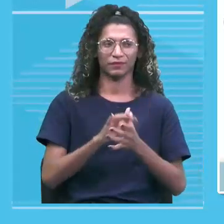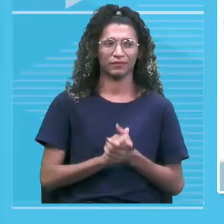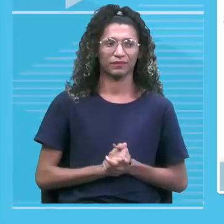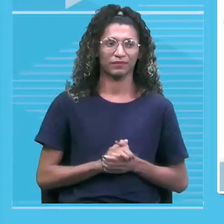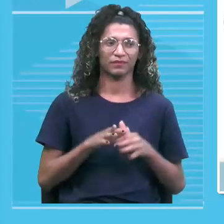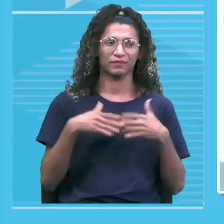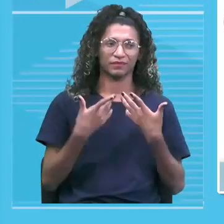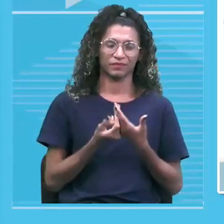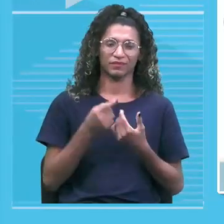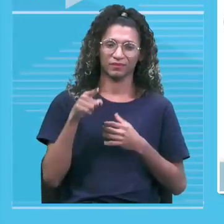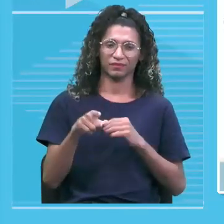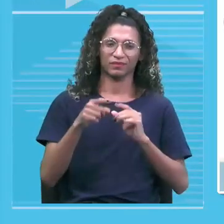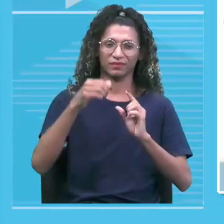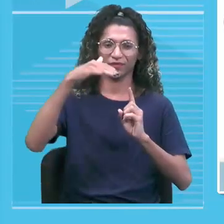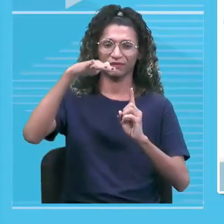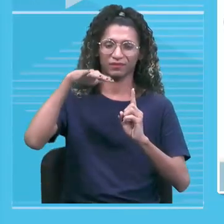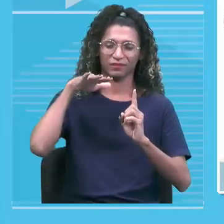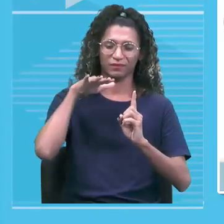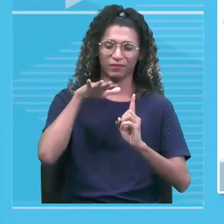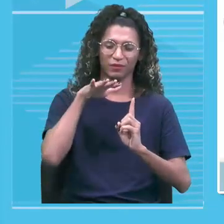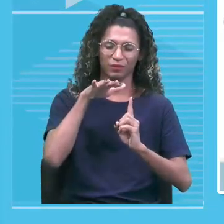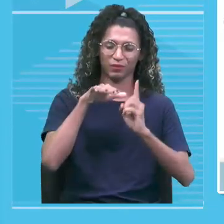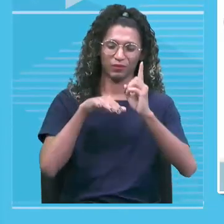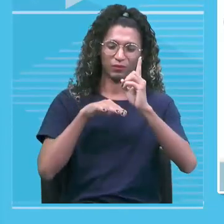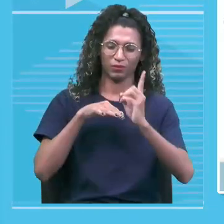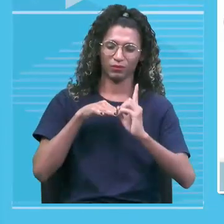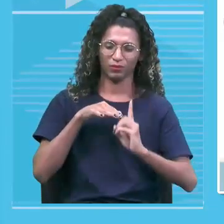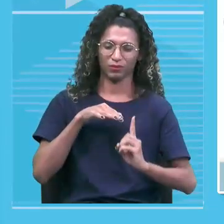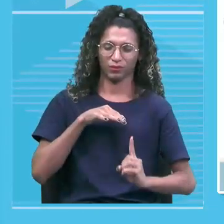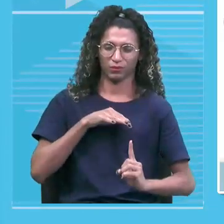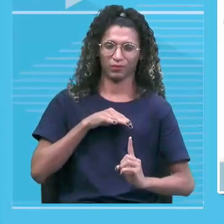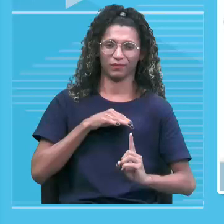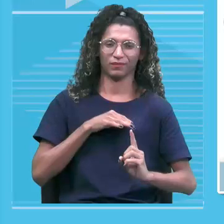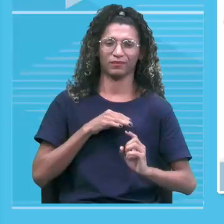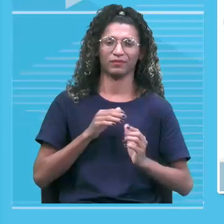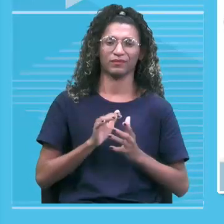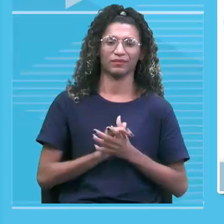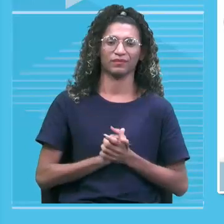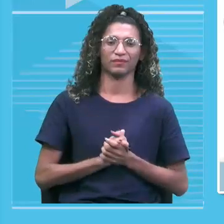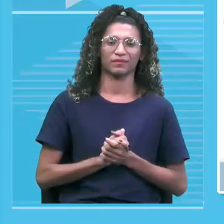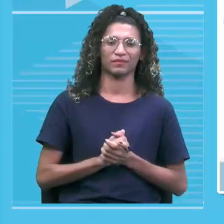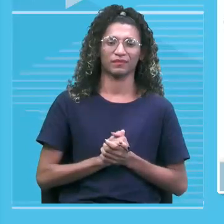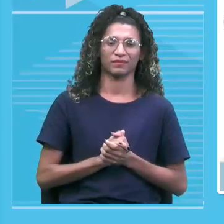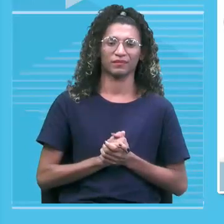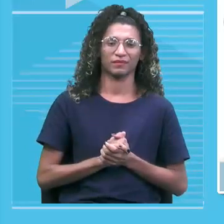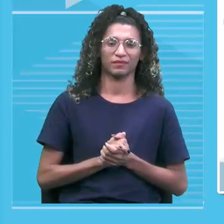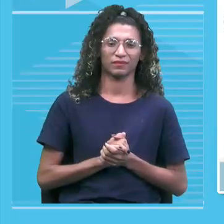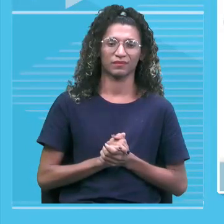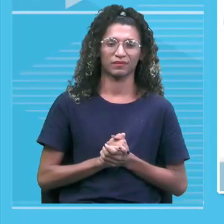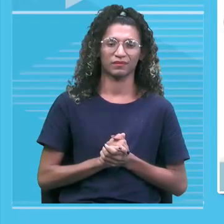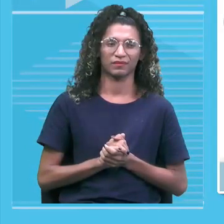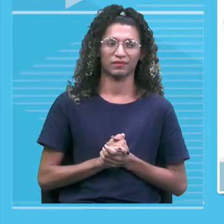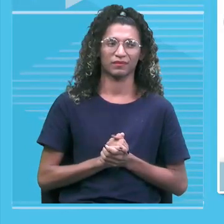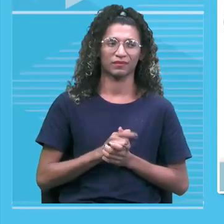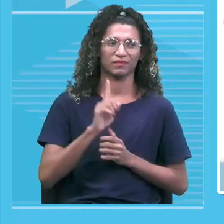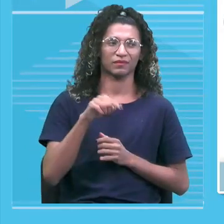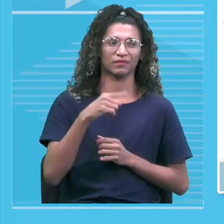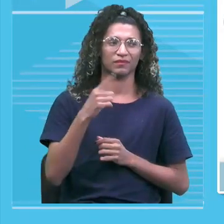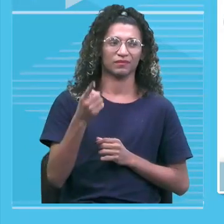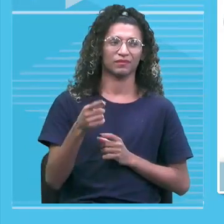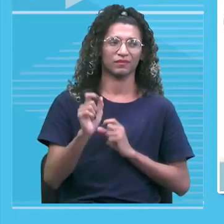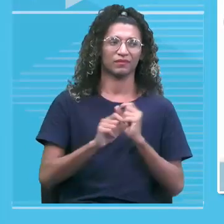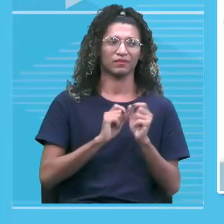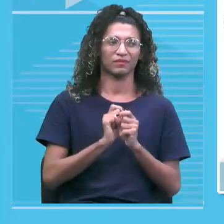Então você afunda um pouquinho depois ela vai te trazer